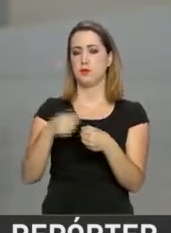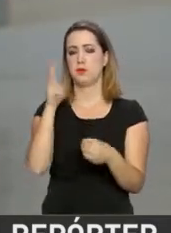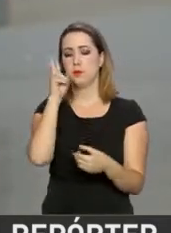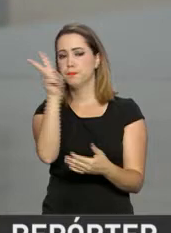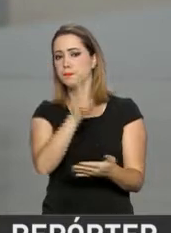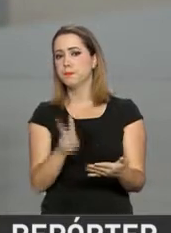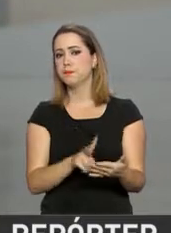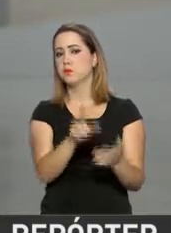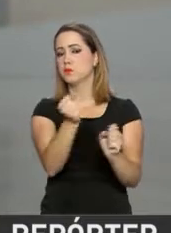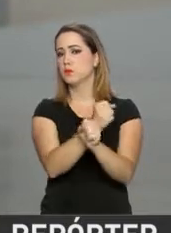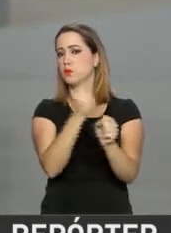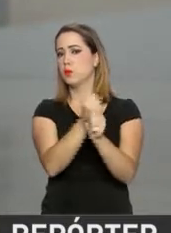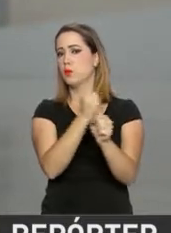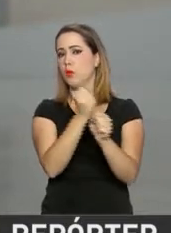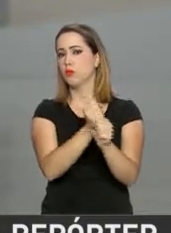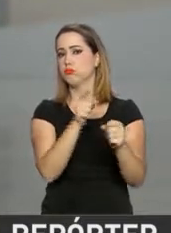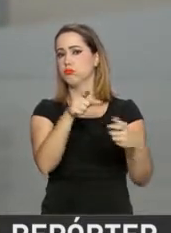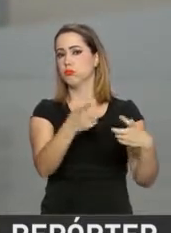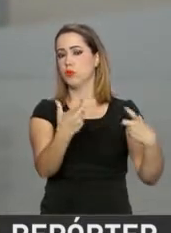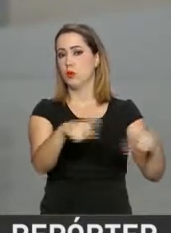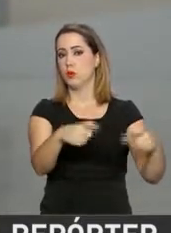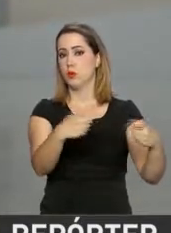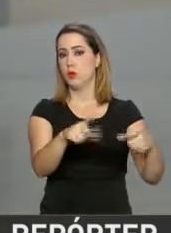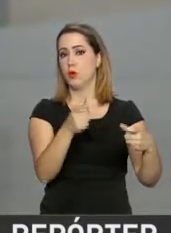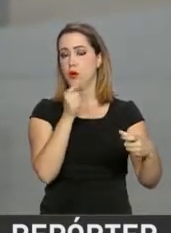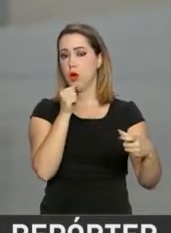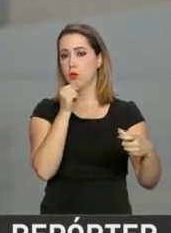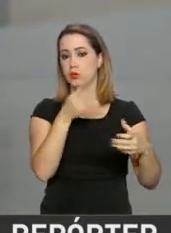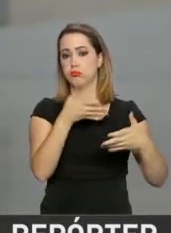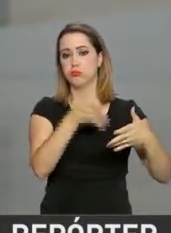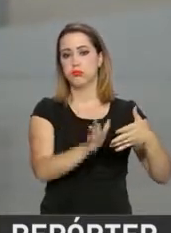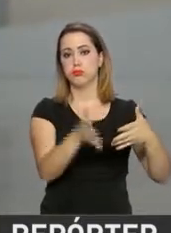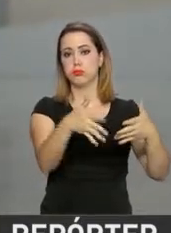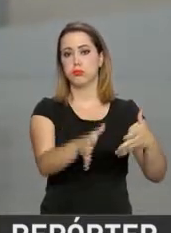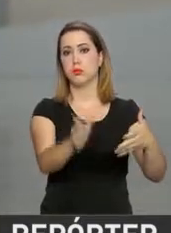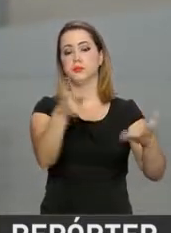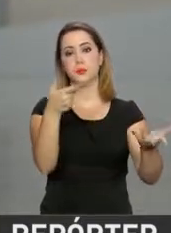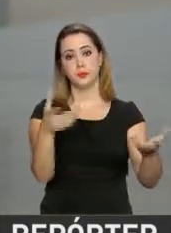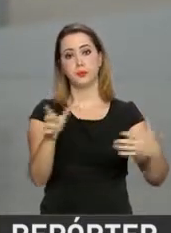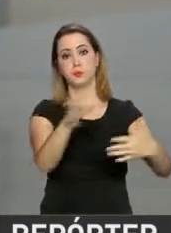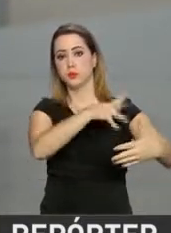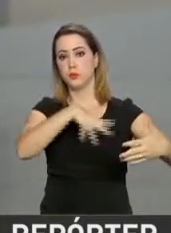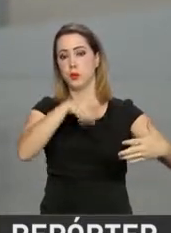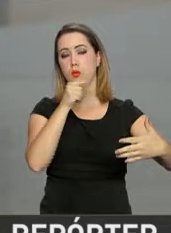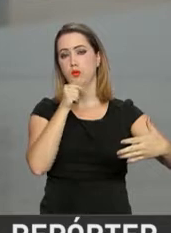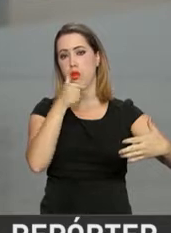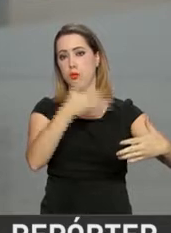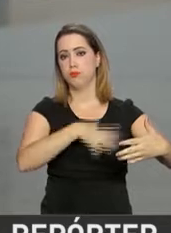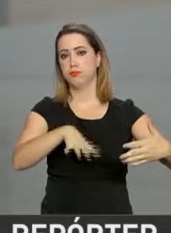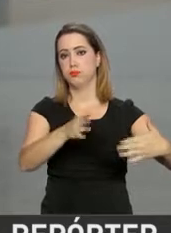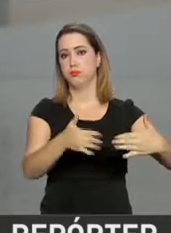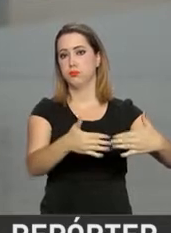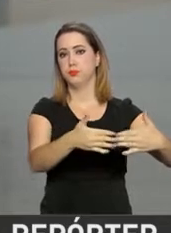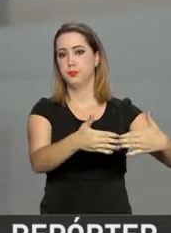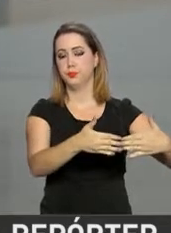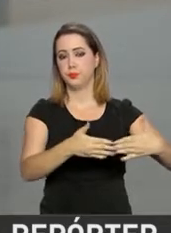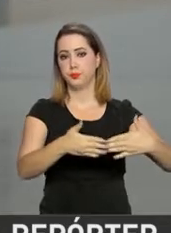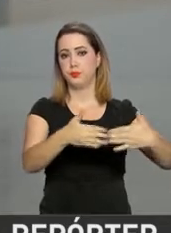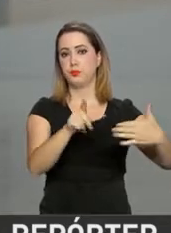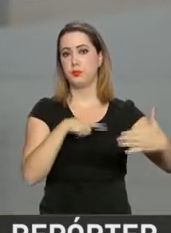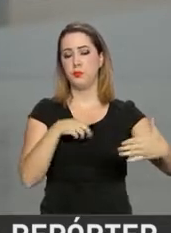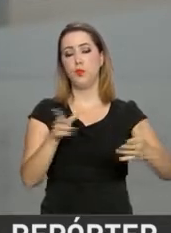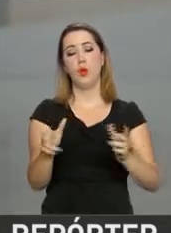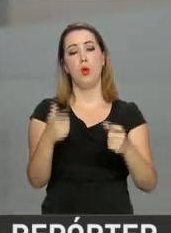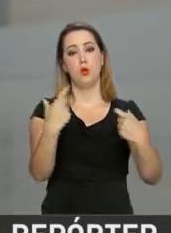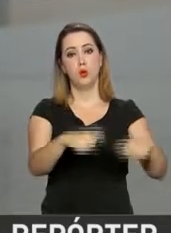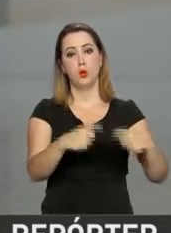a estação de bombeamento EBV3 e o reservatório de Salgueiro. As obras fazem parte do eixo leste do projeto de